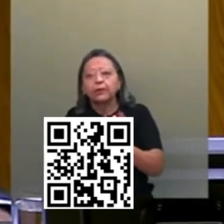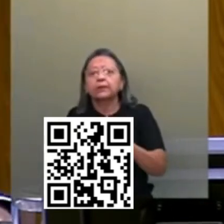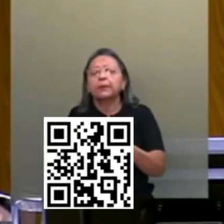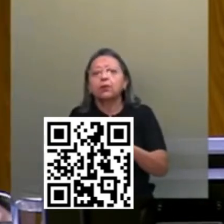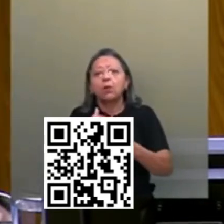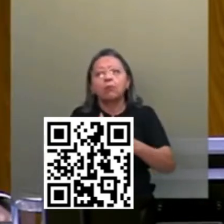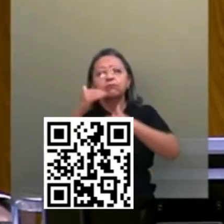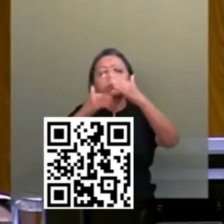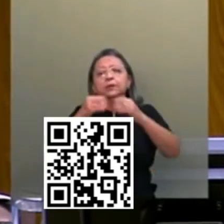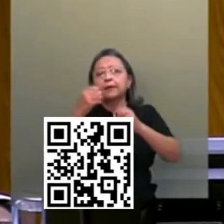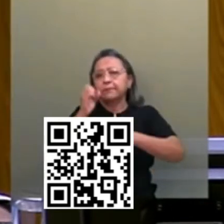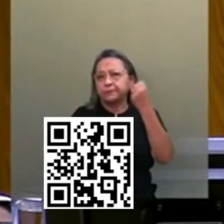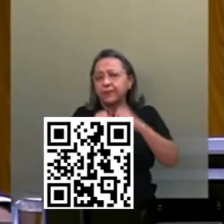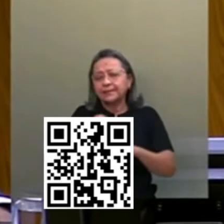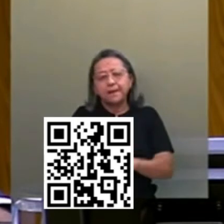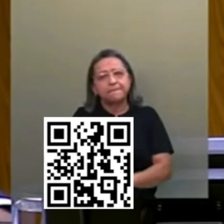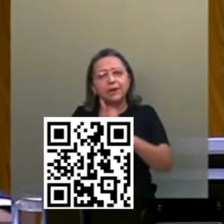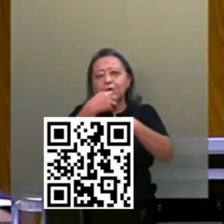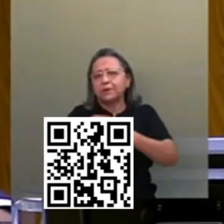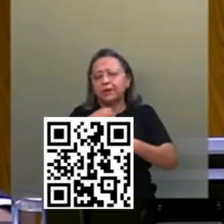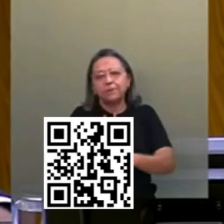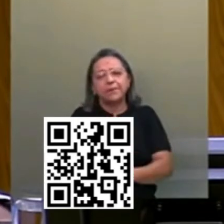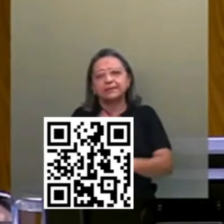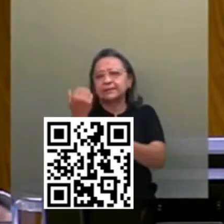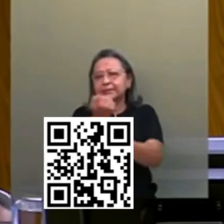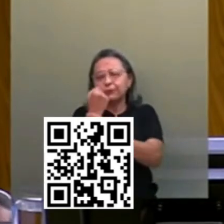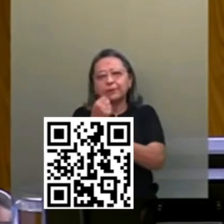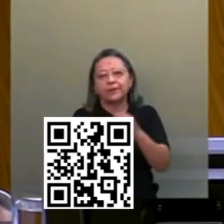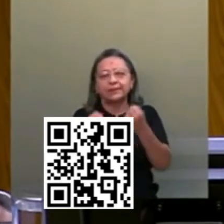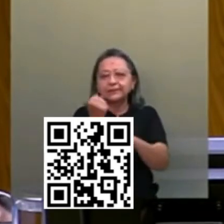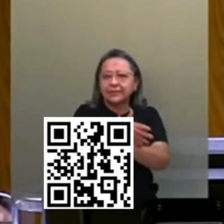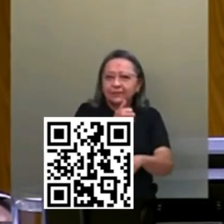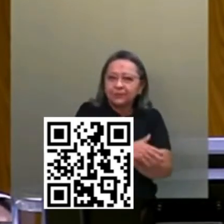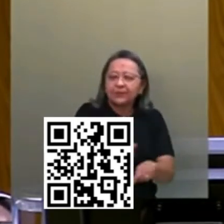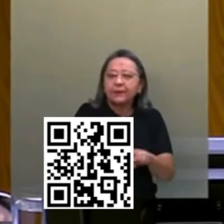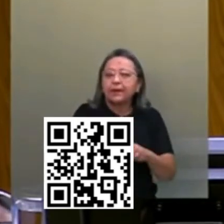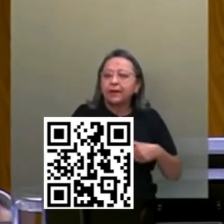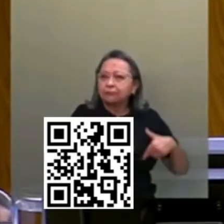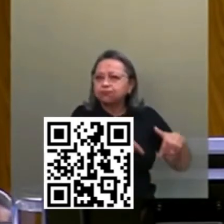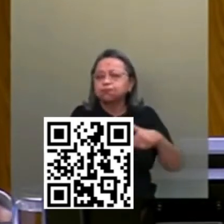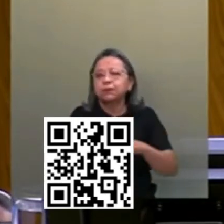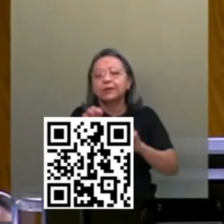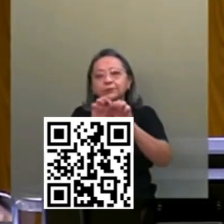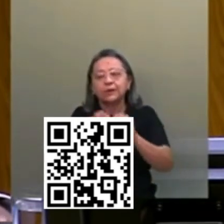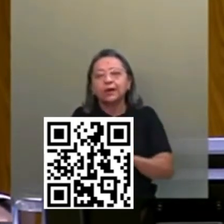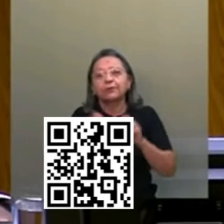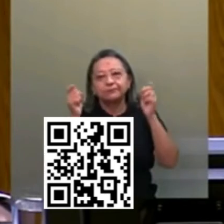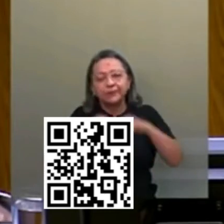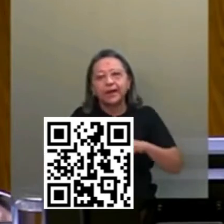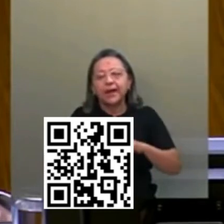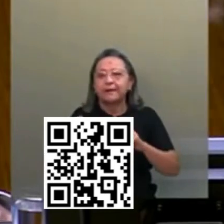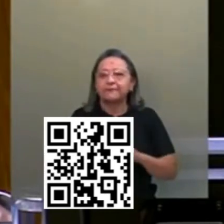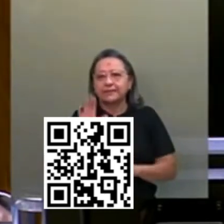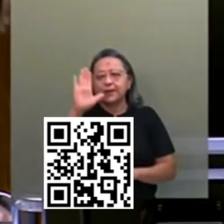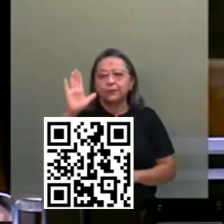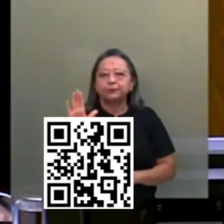da produtividade. Essa é a melhor maneira e mais segura para a geração de empregos e para o combate estrutural e eficaz à